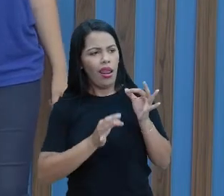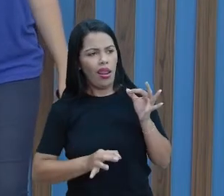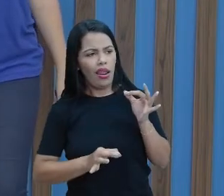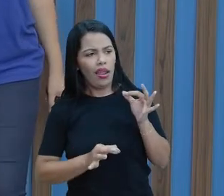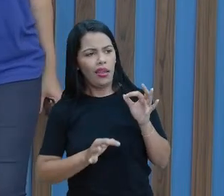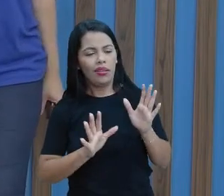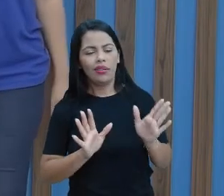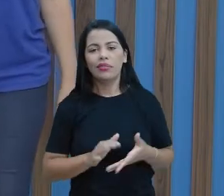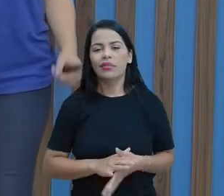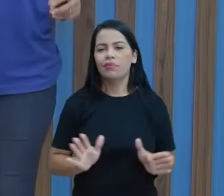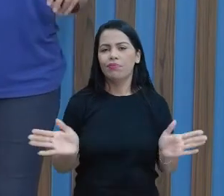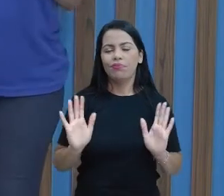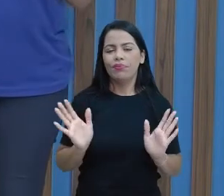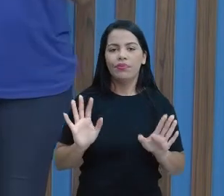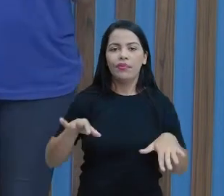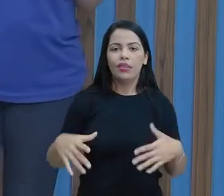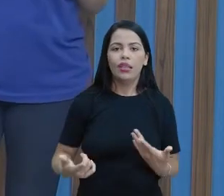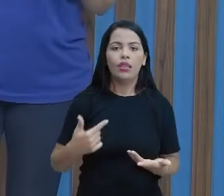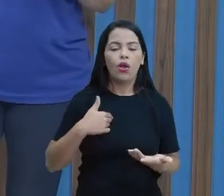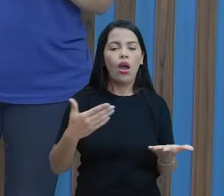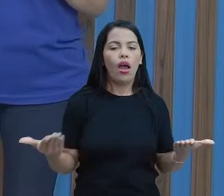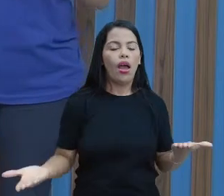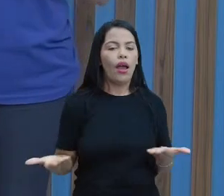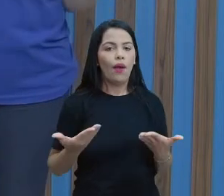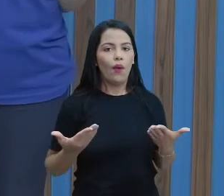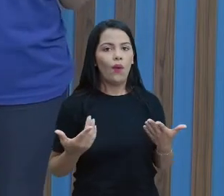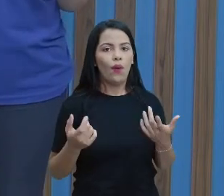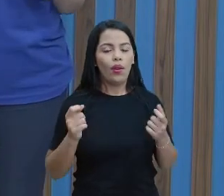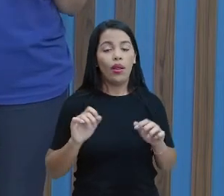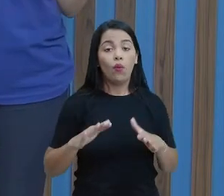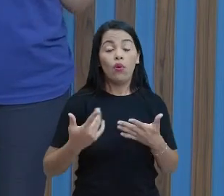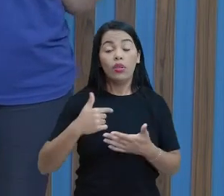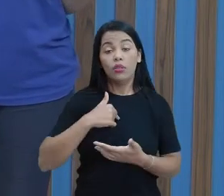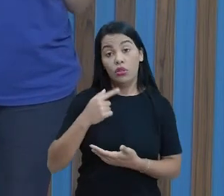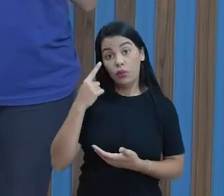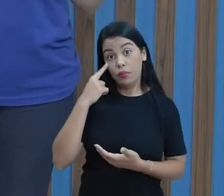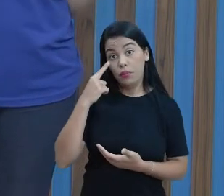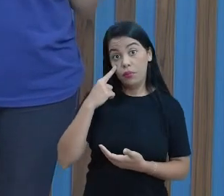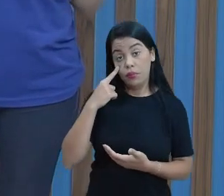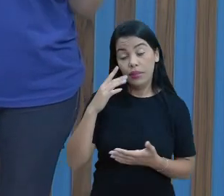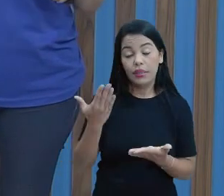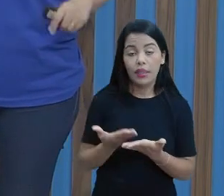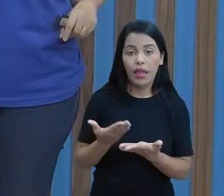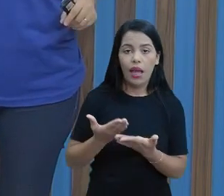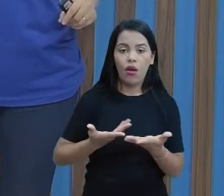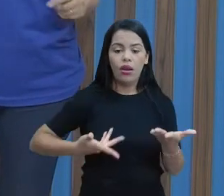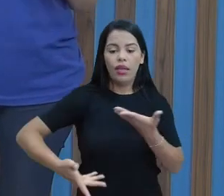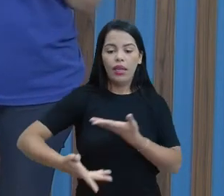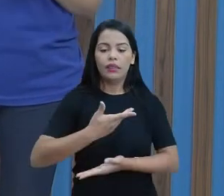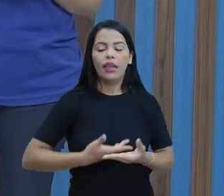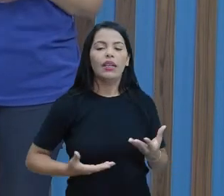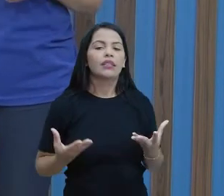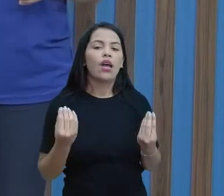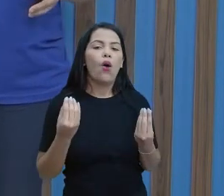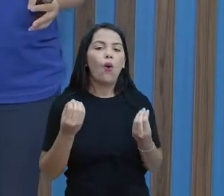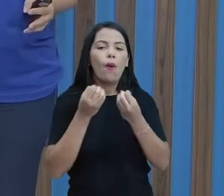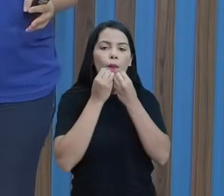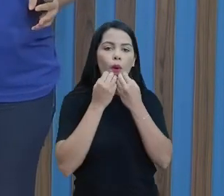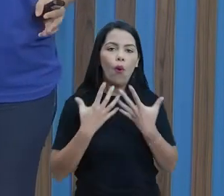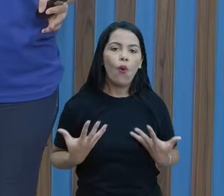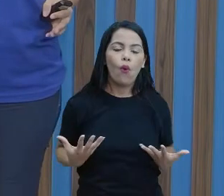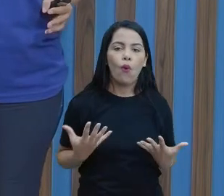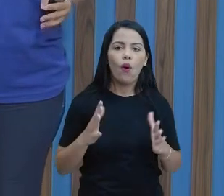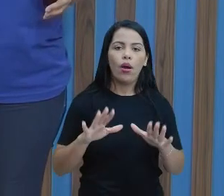Inclusive, abrir os olhos, porque quando a gente pensa na aula, a gente pensa em várias coisas, mas a interação é tão massa. E quando a gente vê essa aula se estendendo